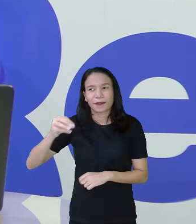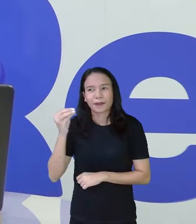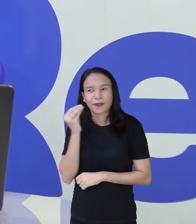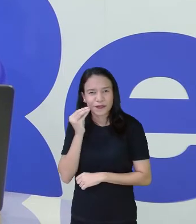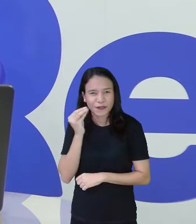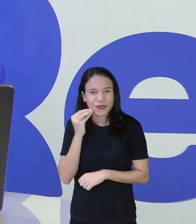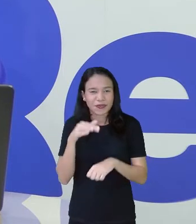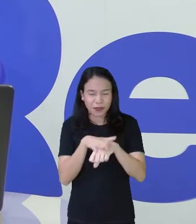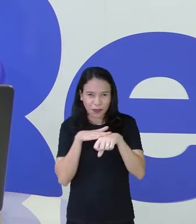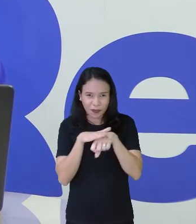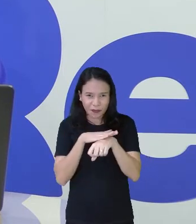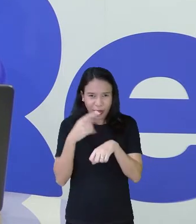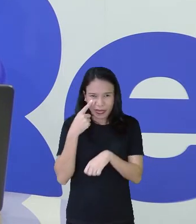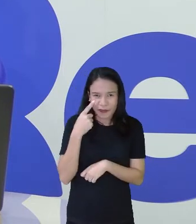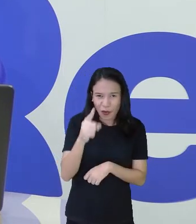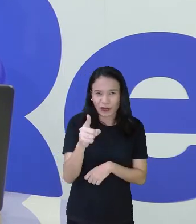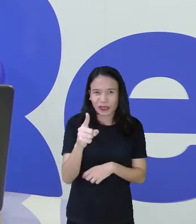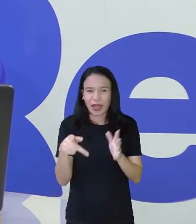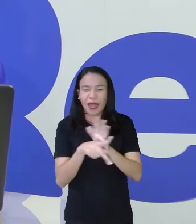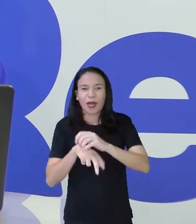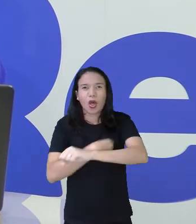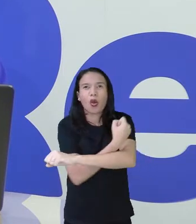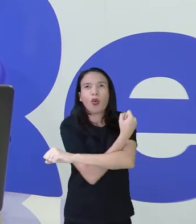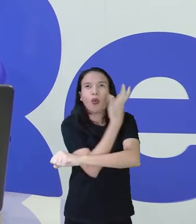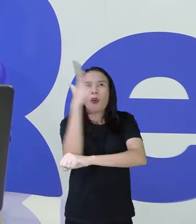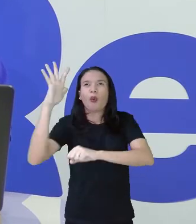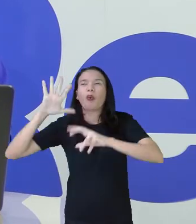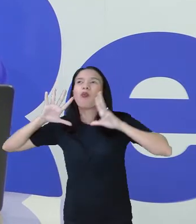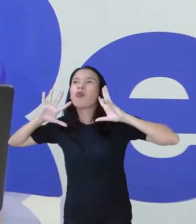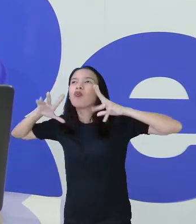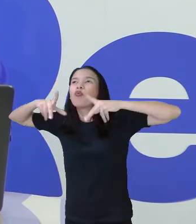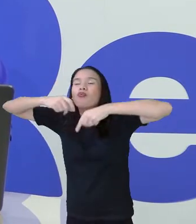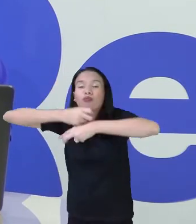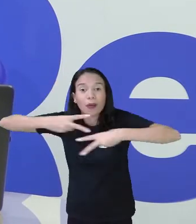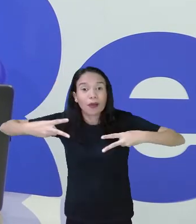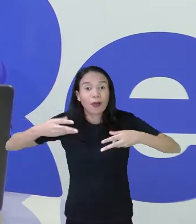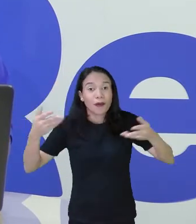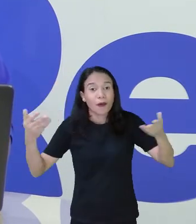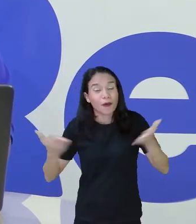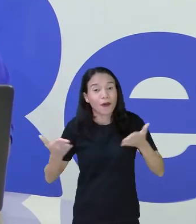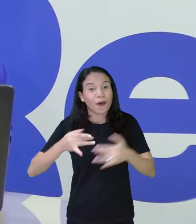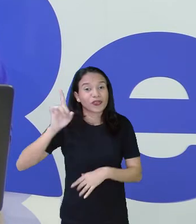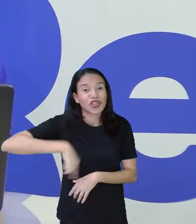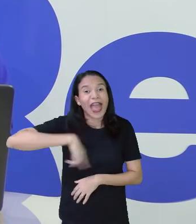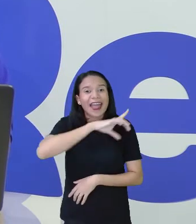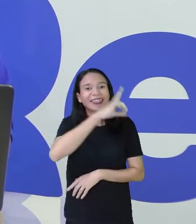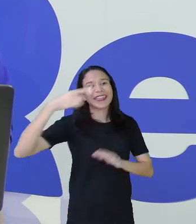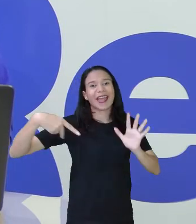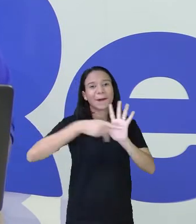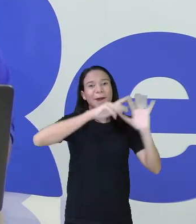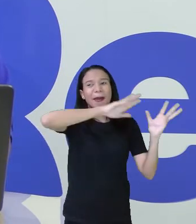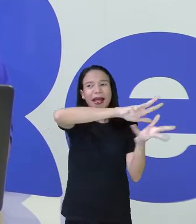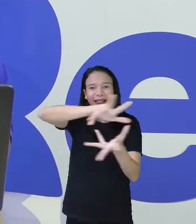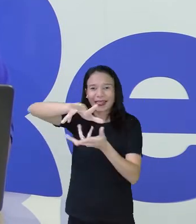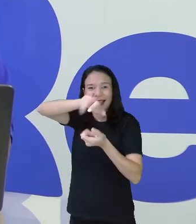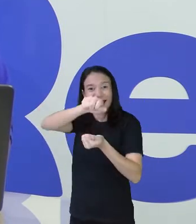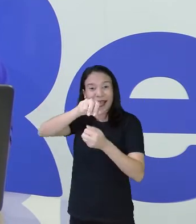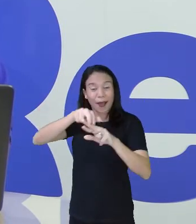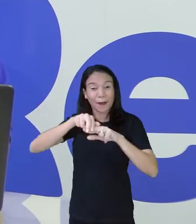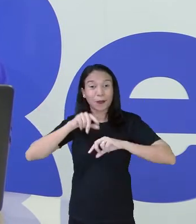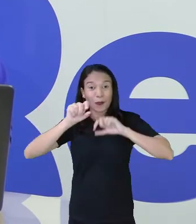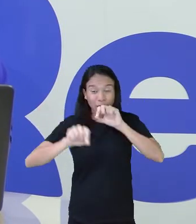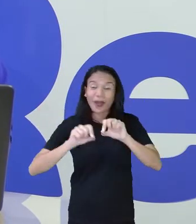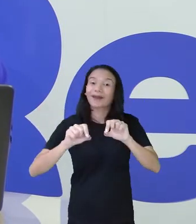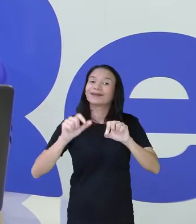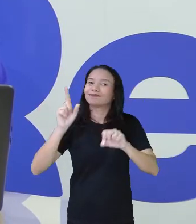aí de fauna, de flora, né? Que hoje é o Dia da Terra. Então, olha, mais